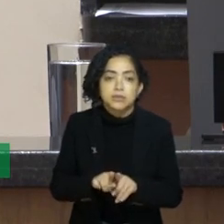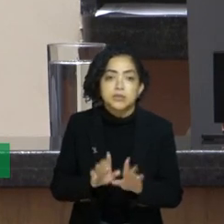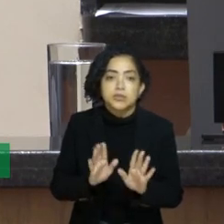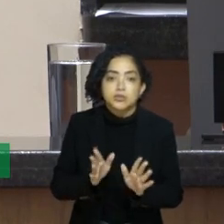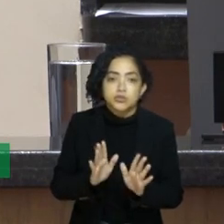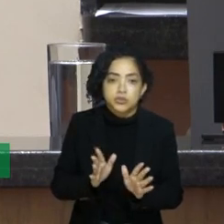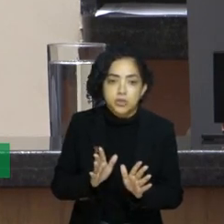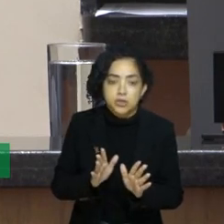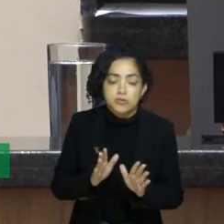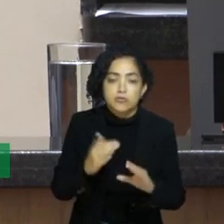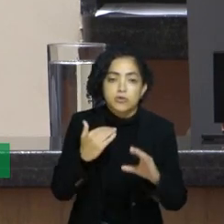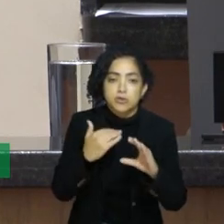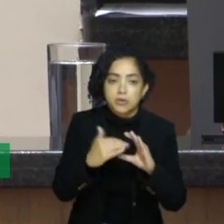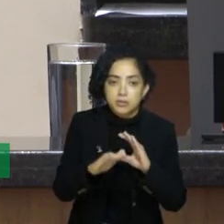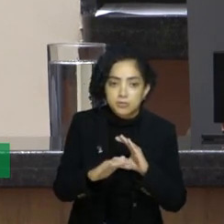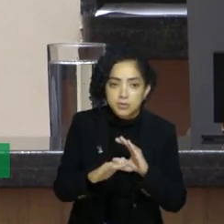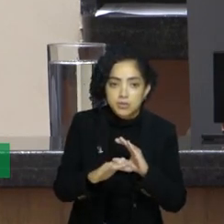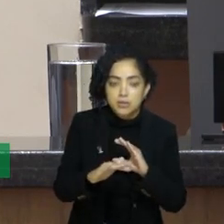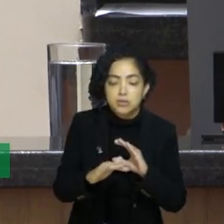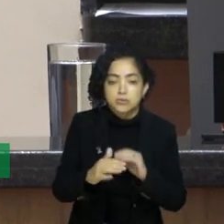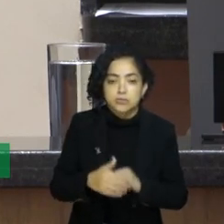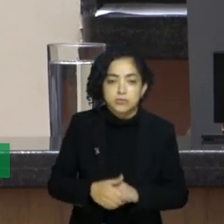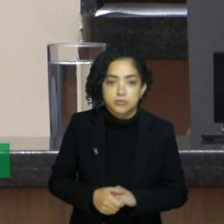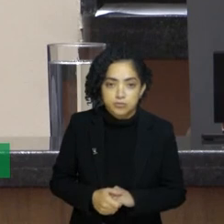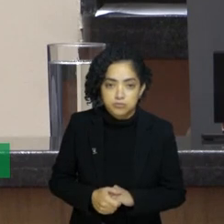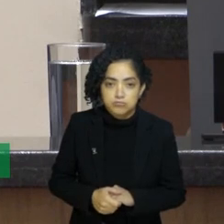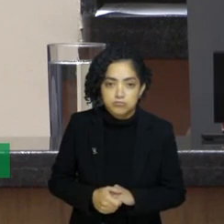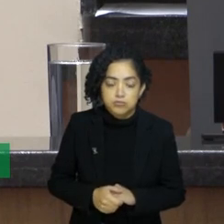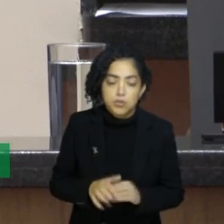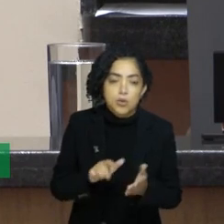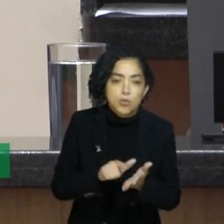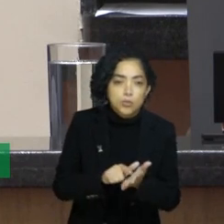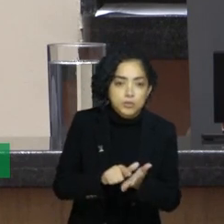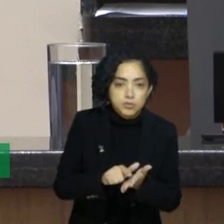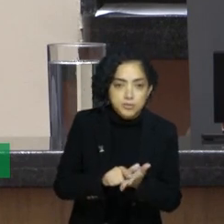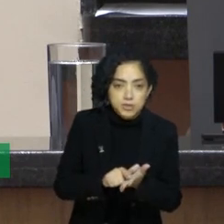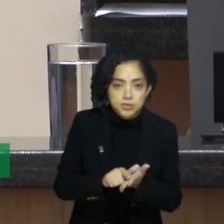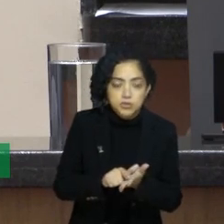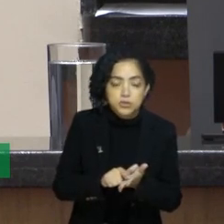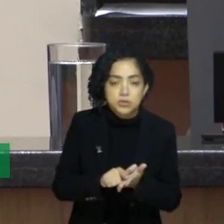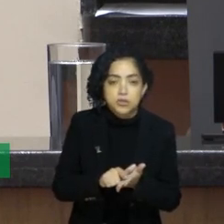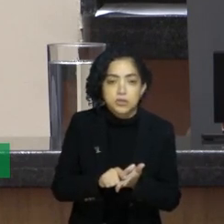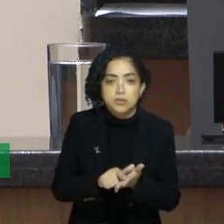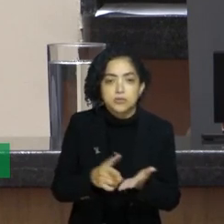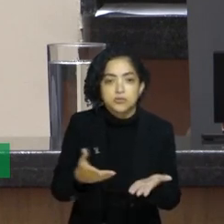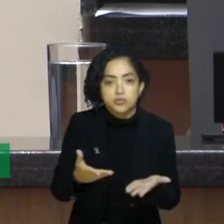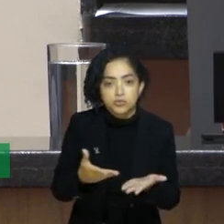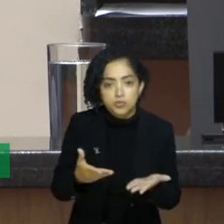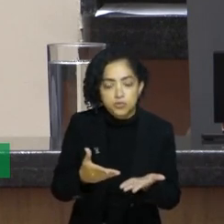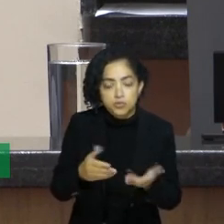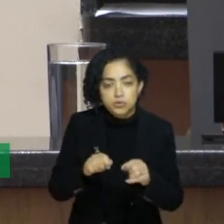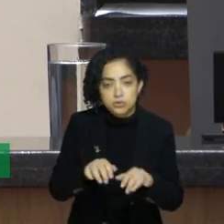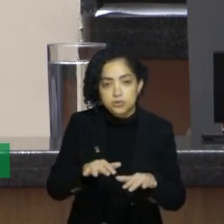foi encaminhado o expediente da sessão da tarde de